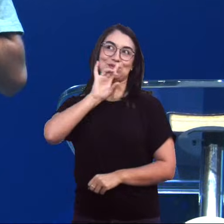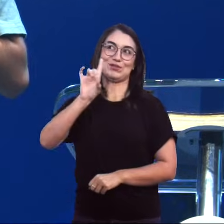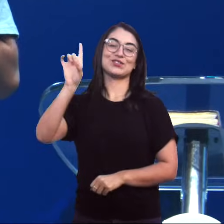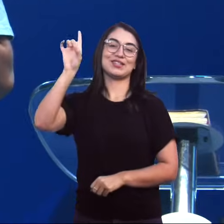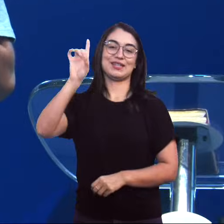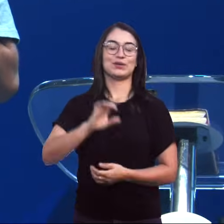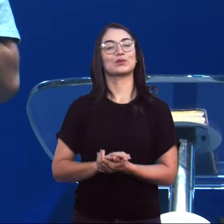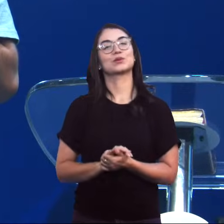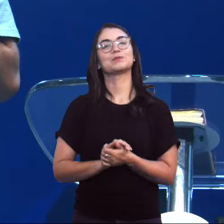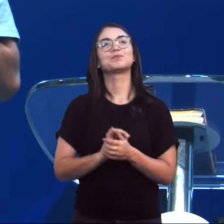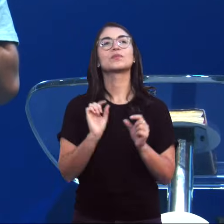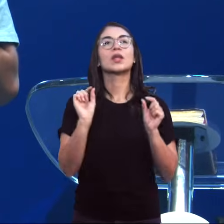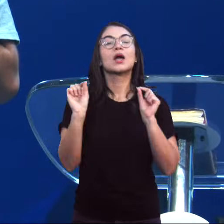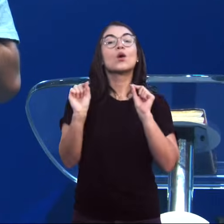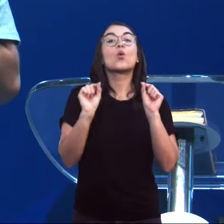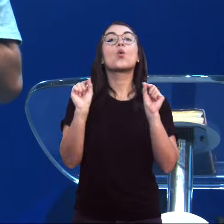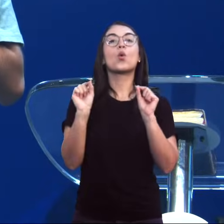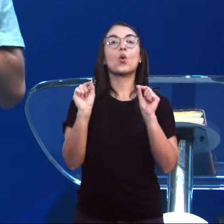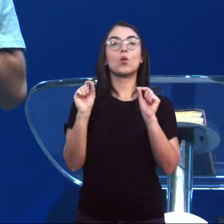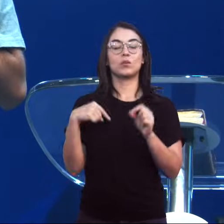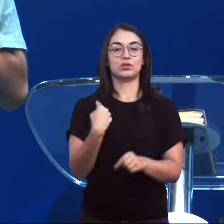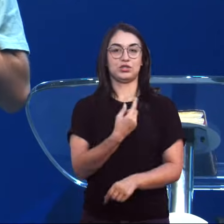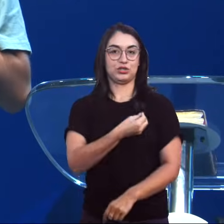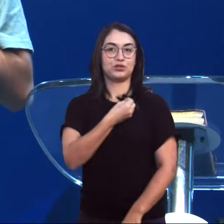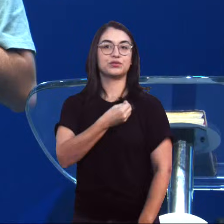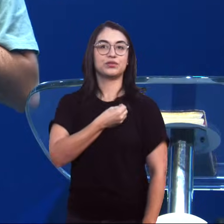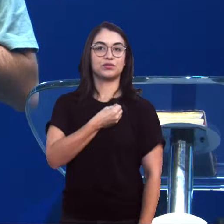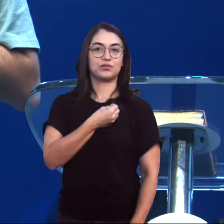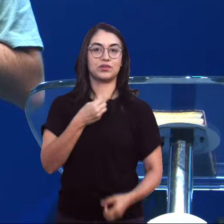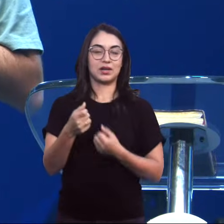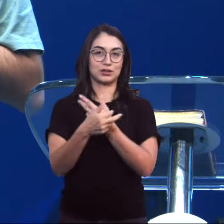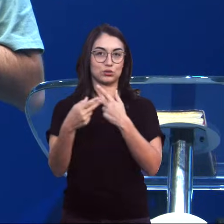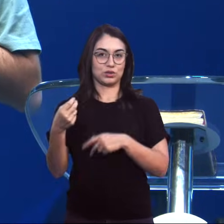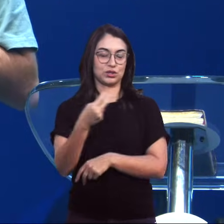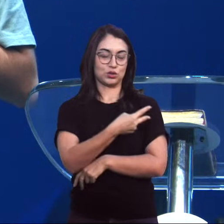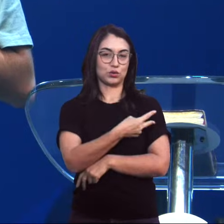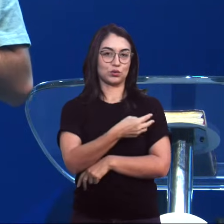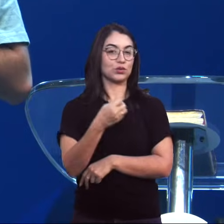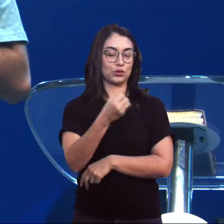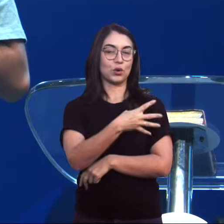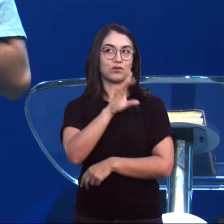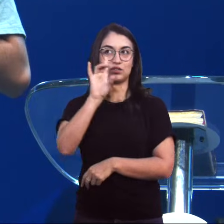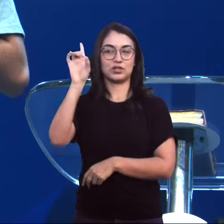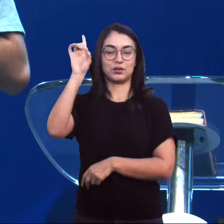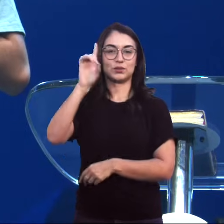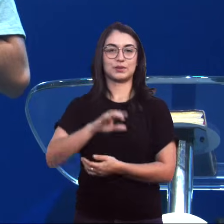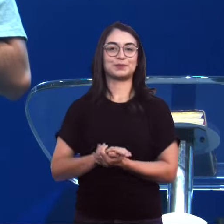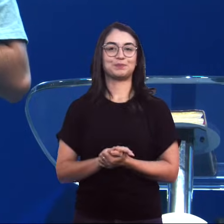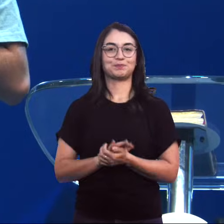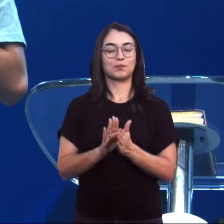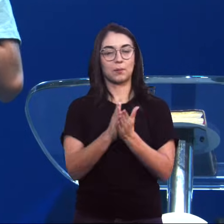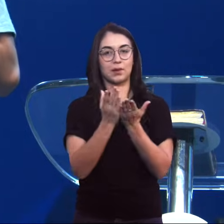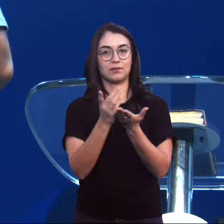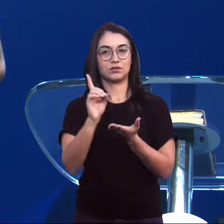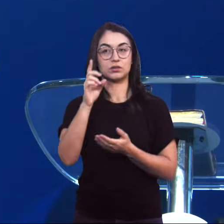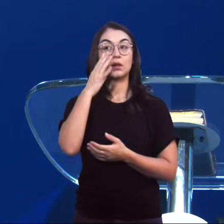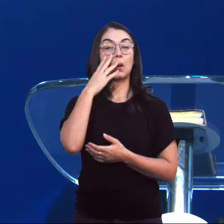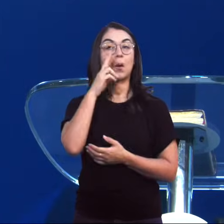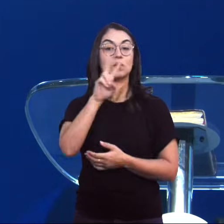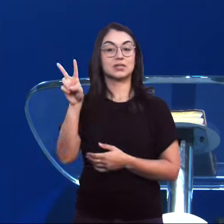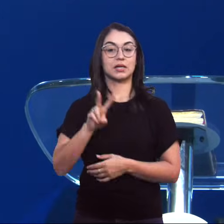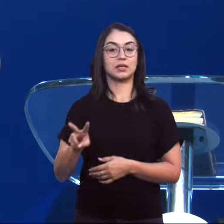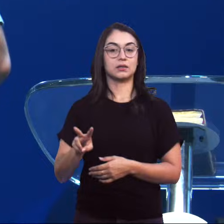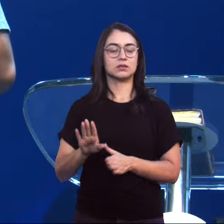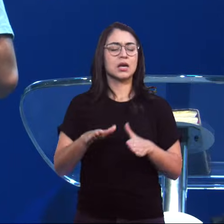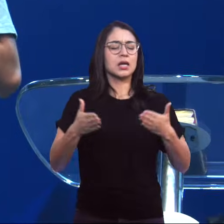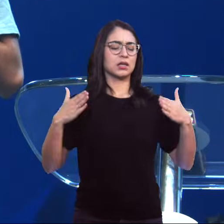na perspectiva do Espírito. Por isso Zacarias 4 diz assim, então o anjo que falava